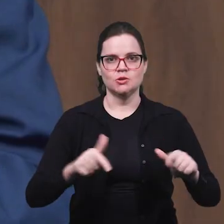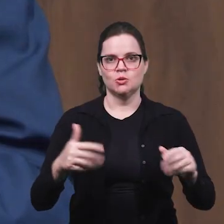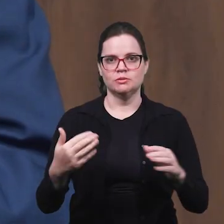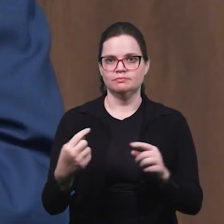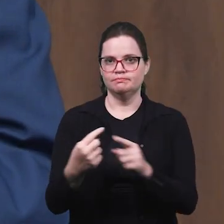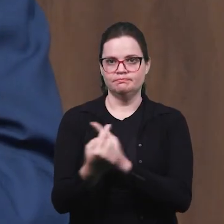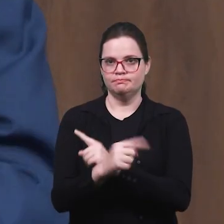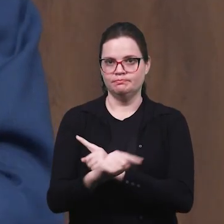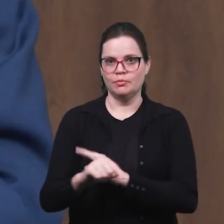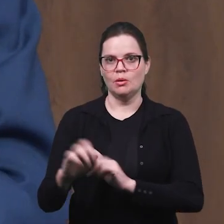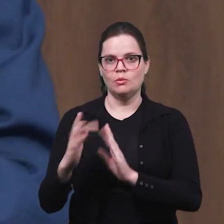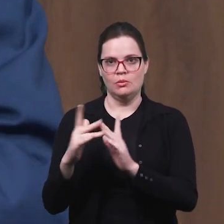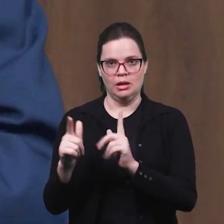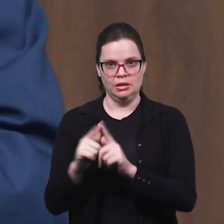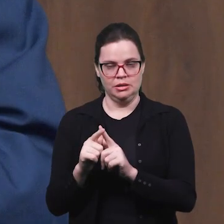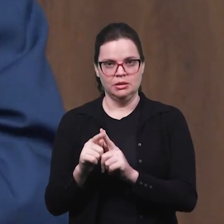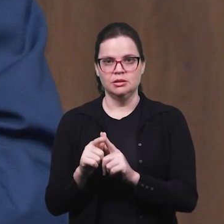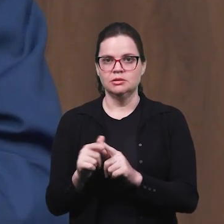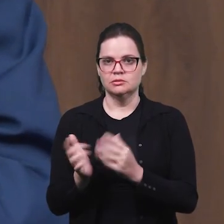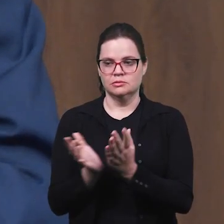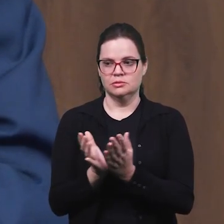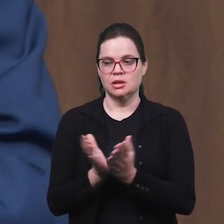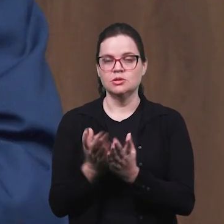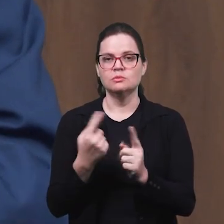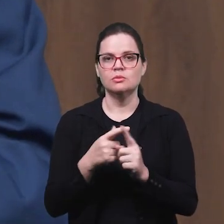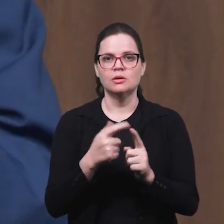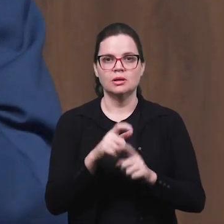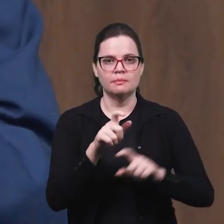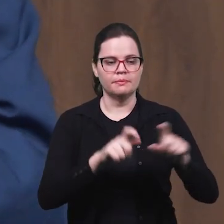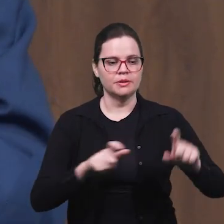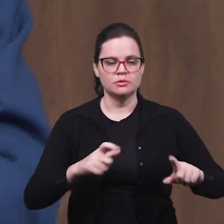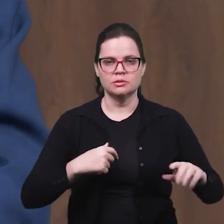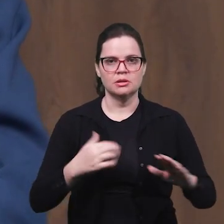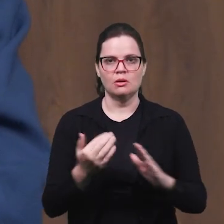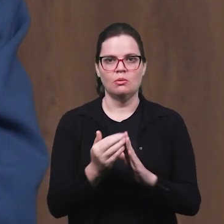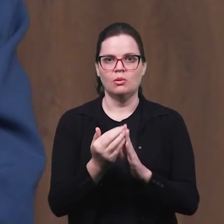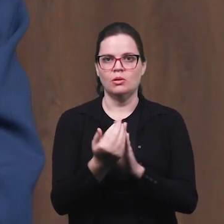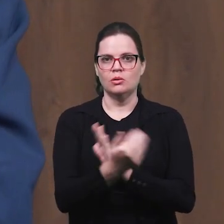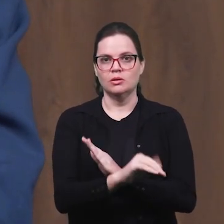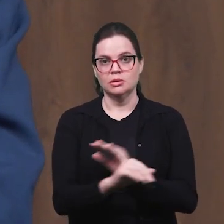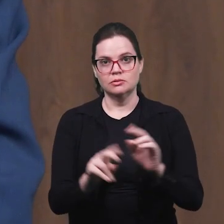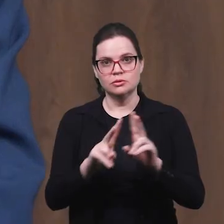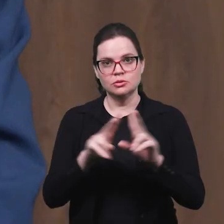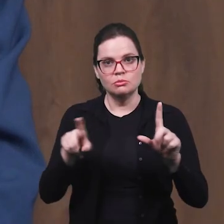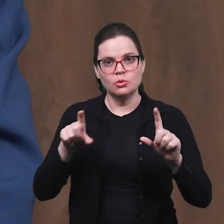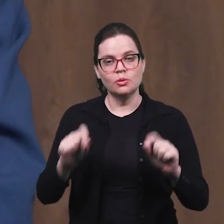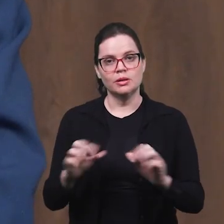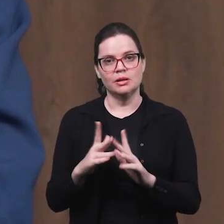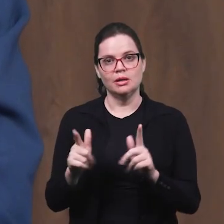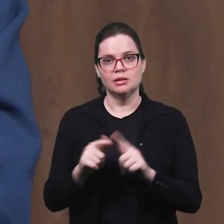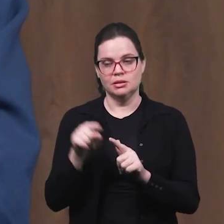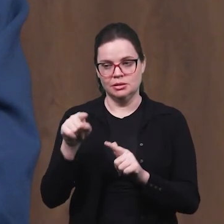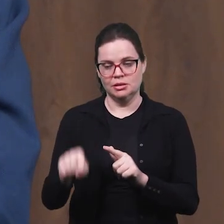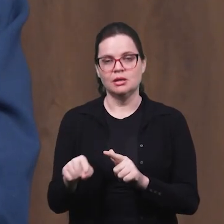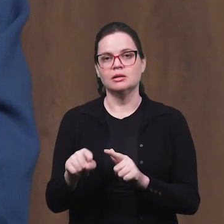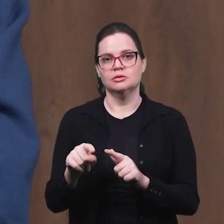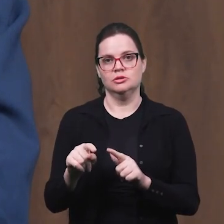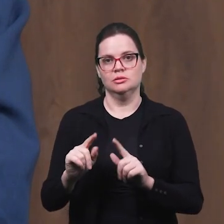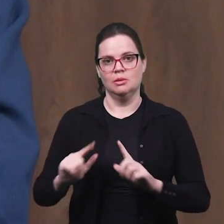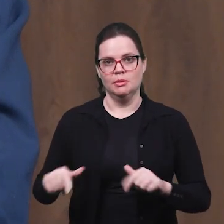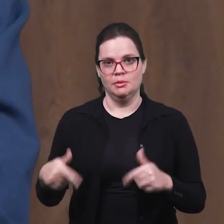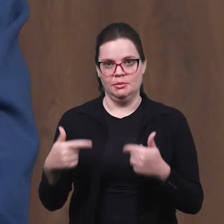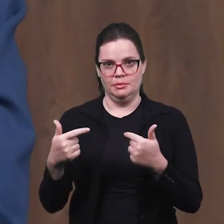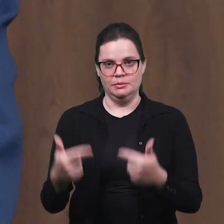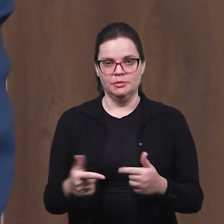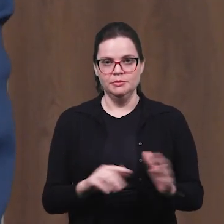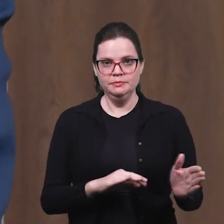falando daquelas pessoas que não estavam concordando com os rumos que a igreja tomou. Estão presentes conosco